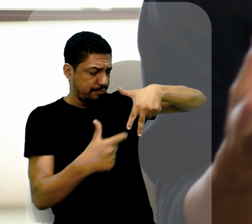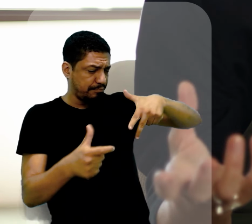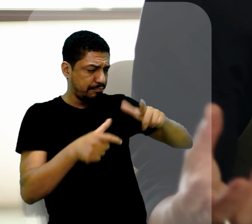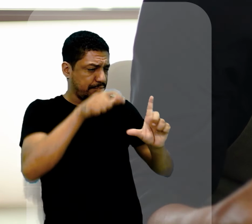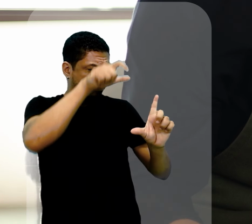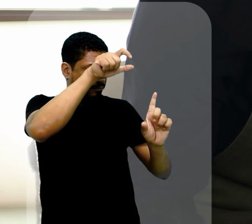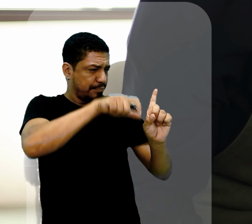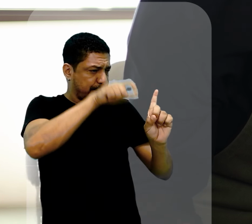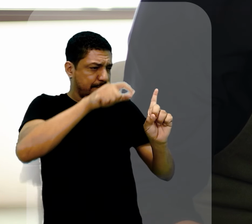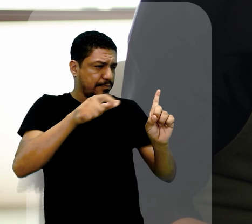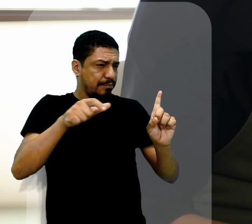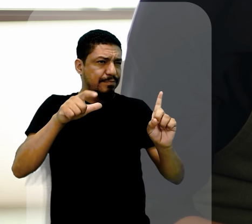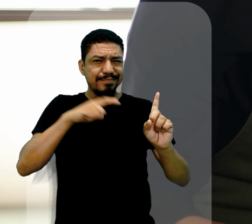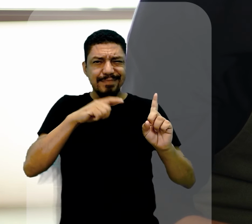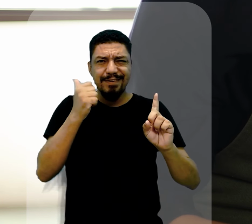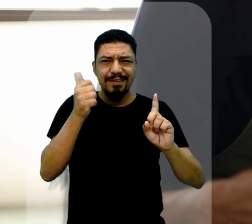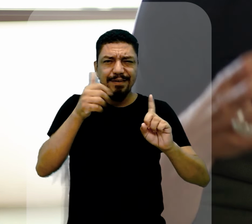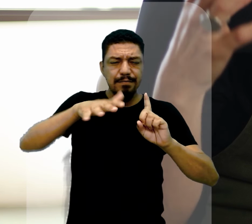de estrada,